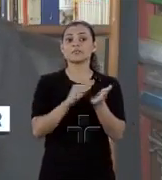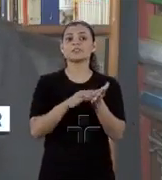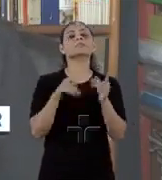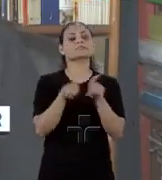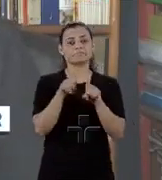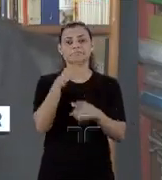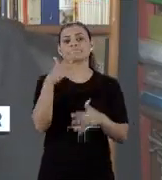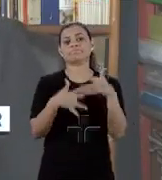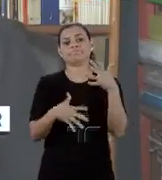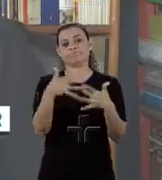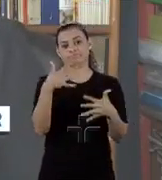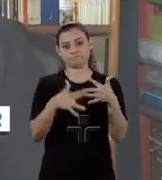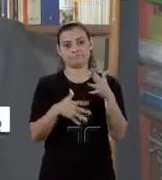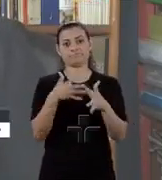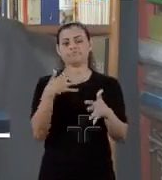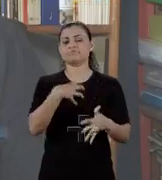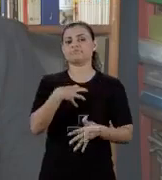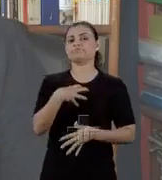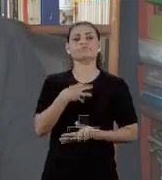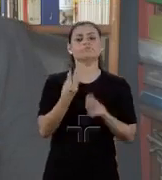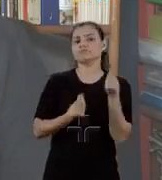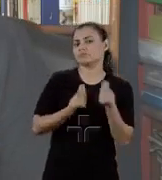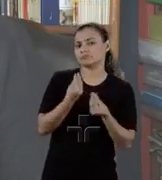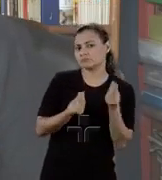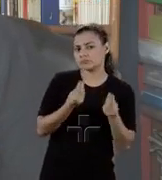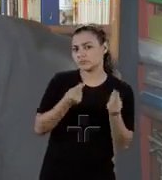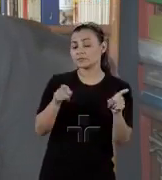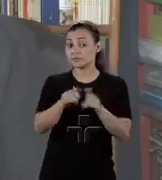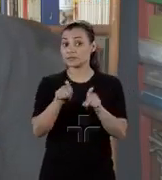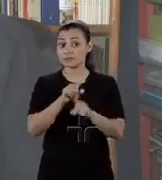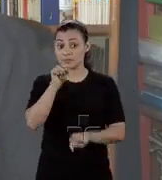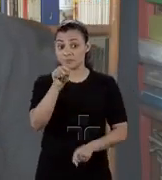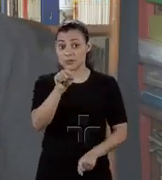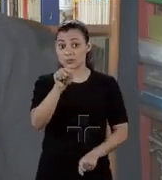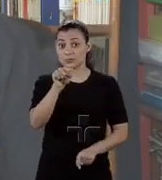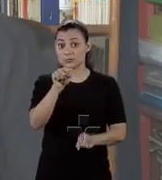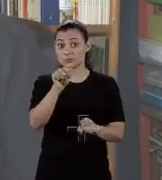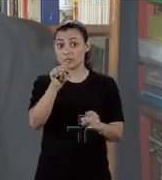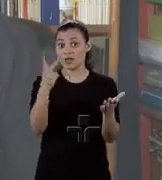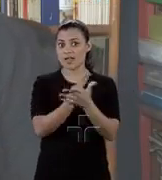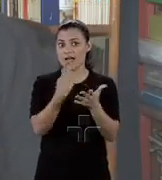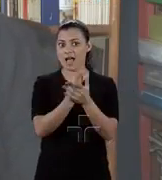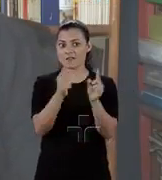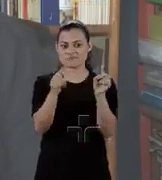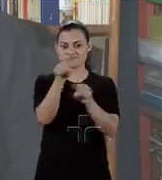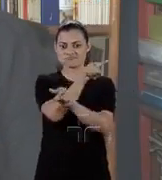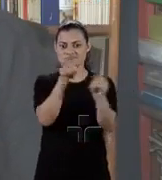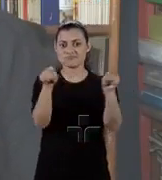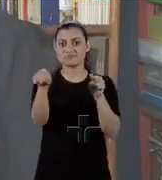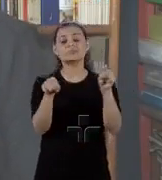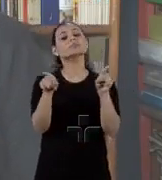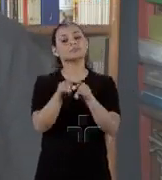problemas de interpretação, quanto a pontuação em local errado vai causar problemas de